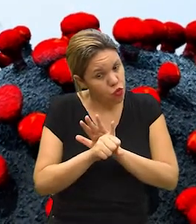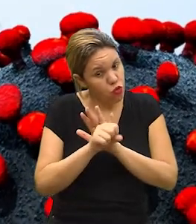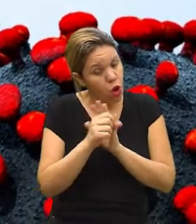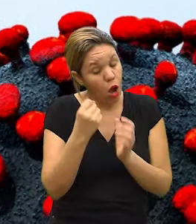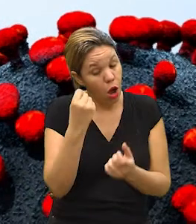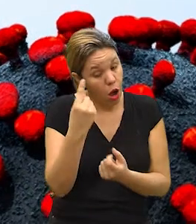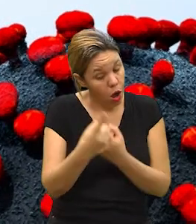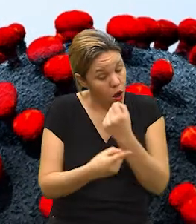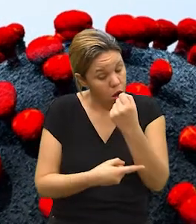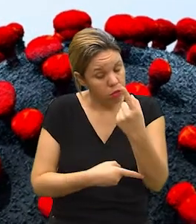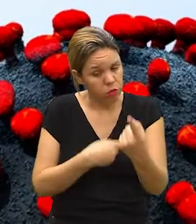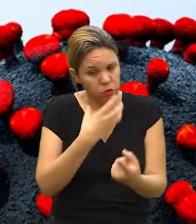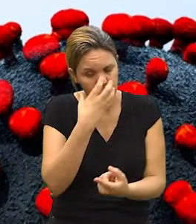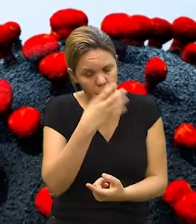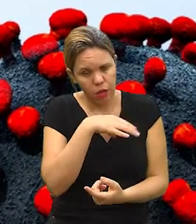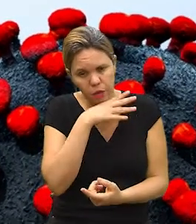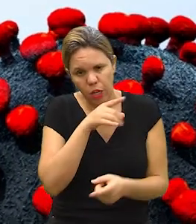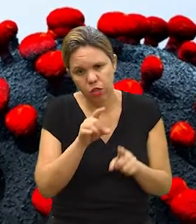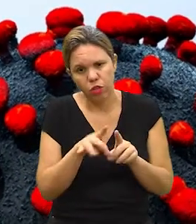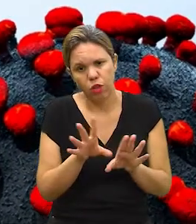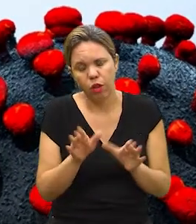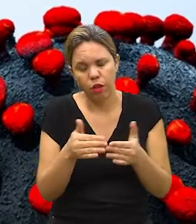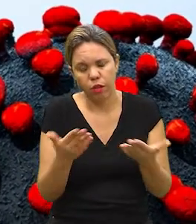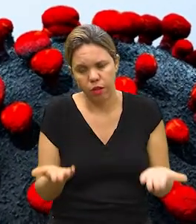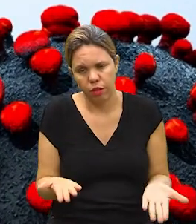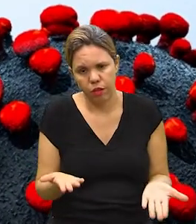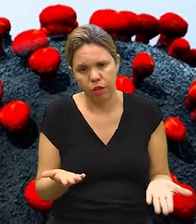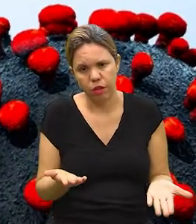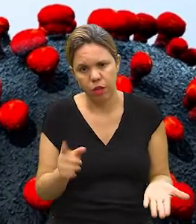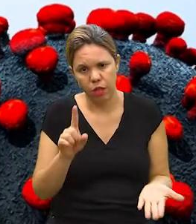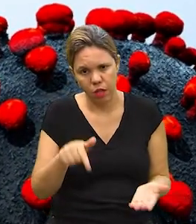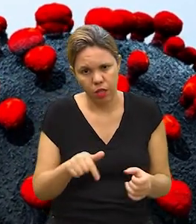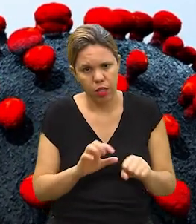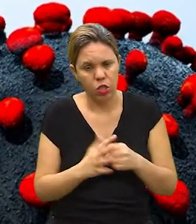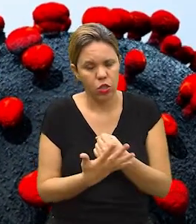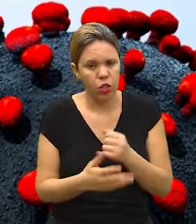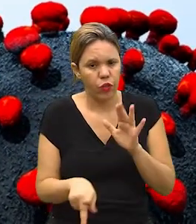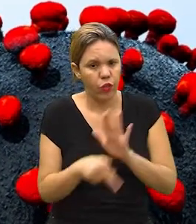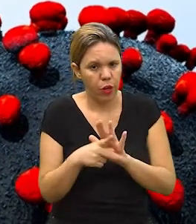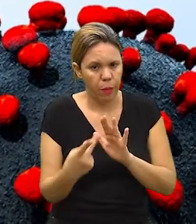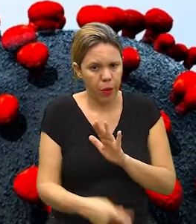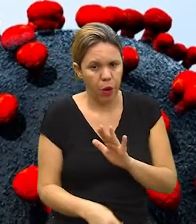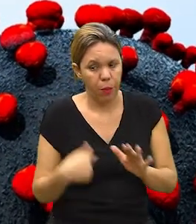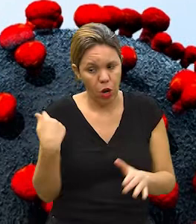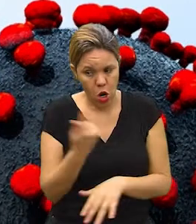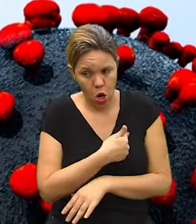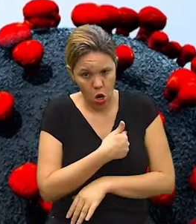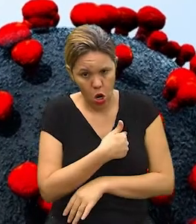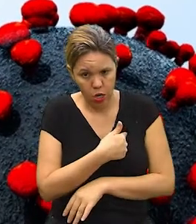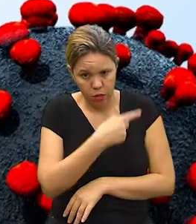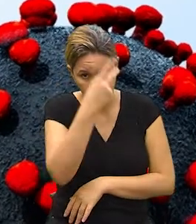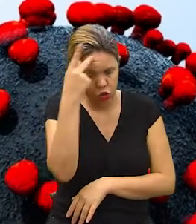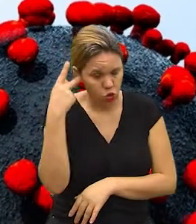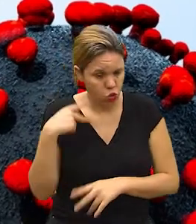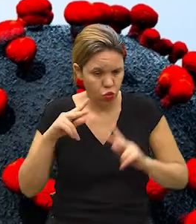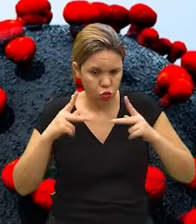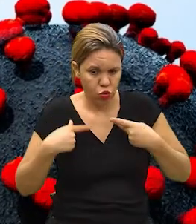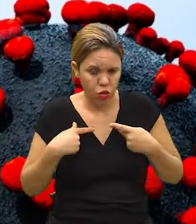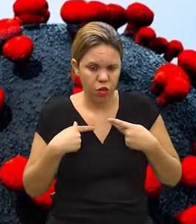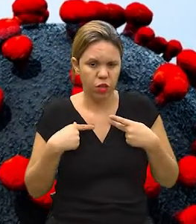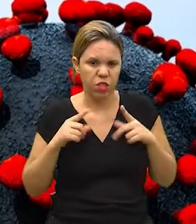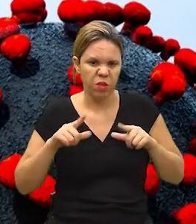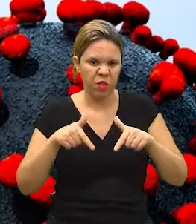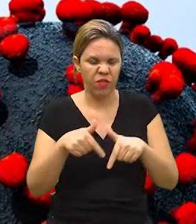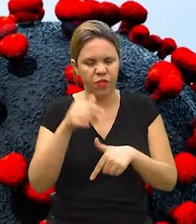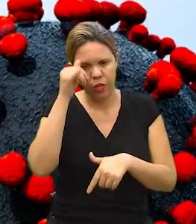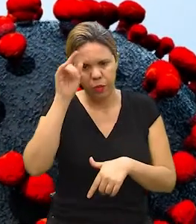alguns animais, inclusive os cachorros. Mas para esse coronavírus que nós estamos enfrentando nessa pandemia agora, não